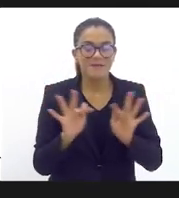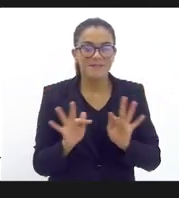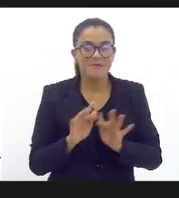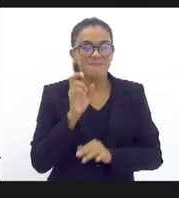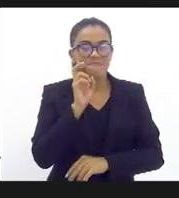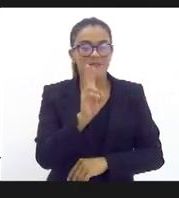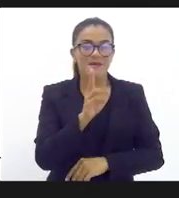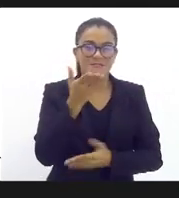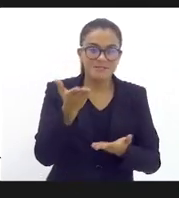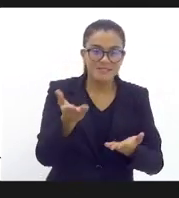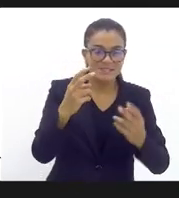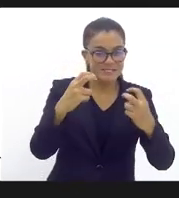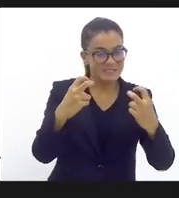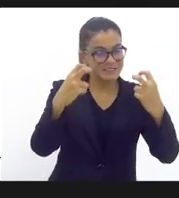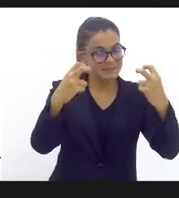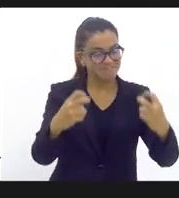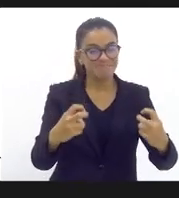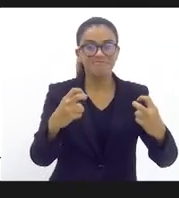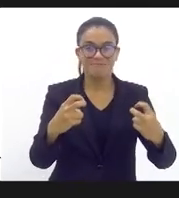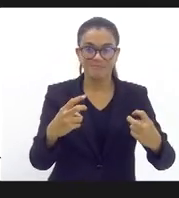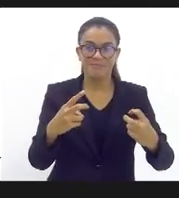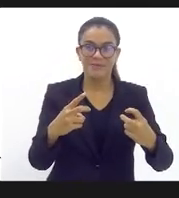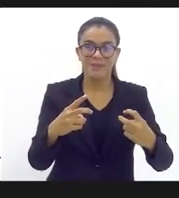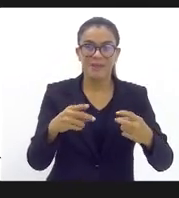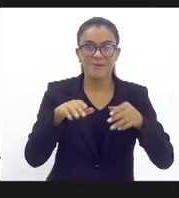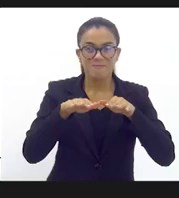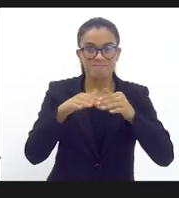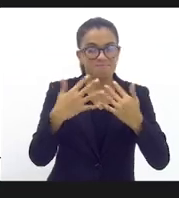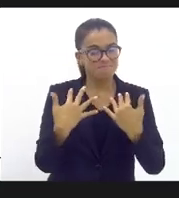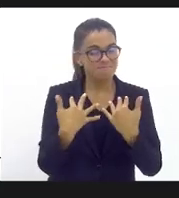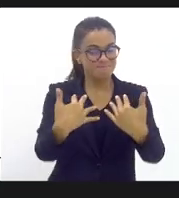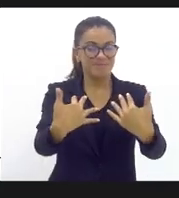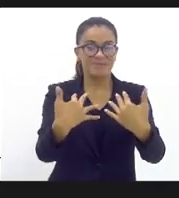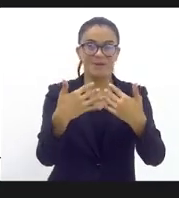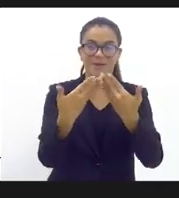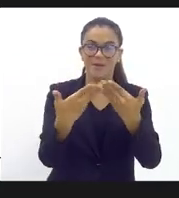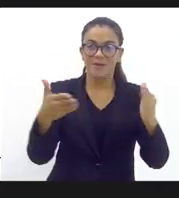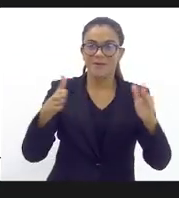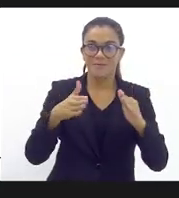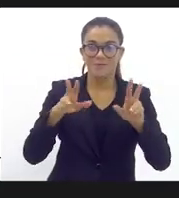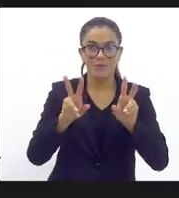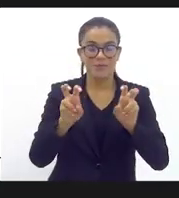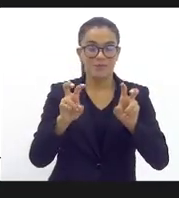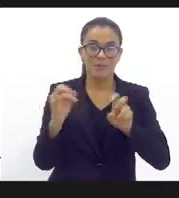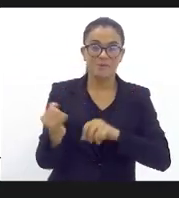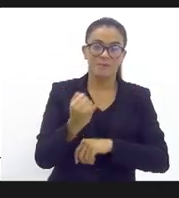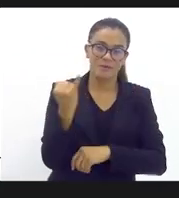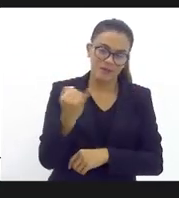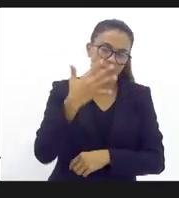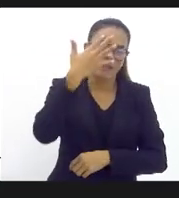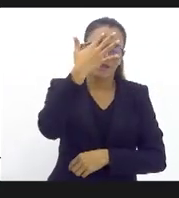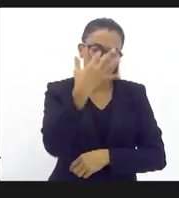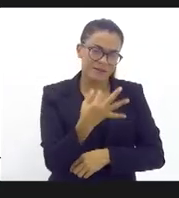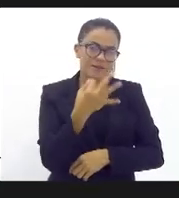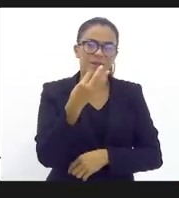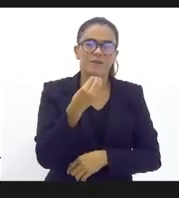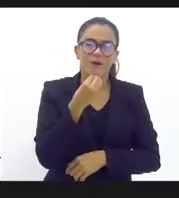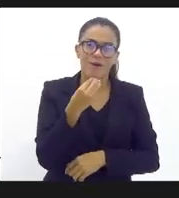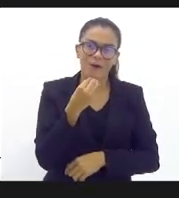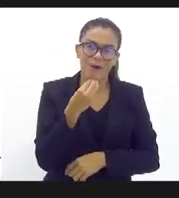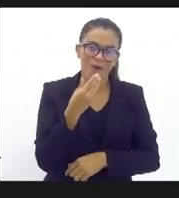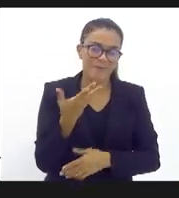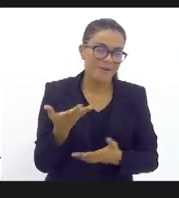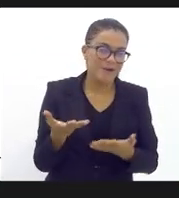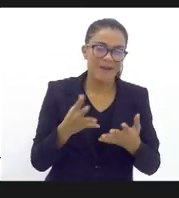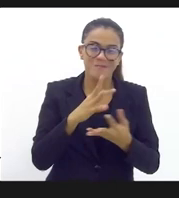cadeira e presidindo uma audiência pública com um tema tão importante quanto esse. Entendo, né? E aí